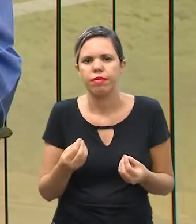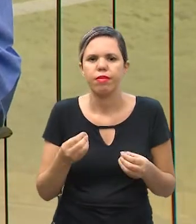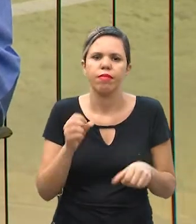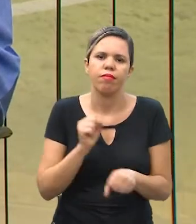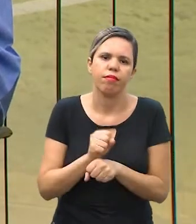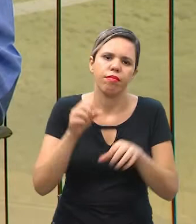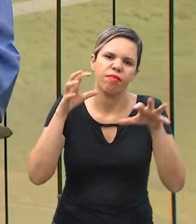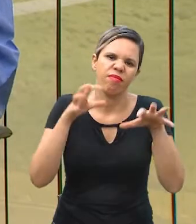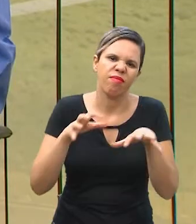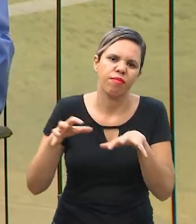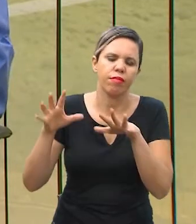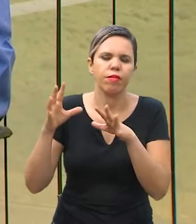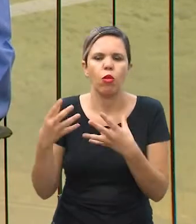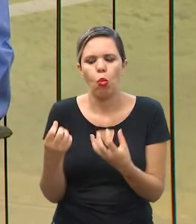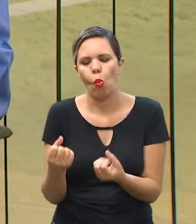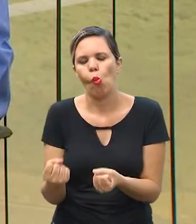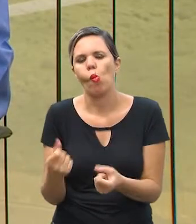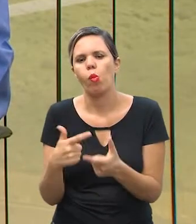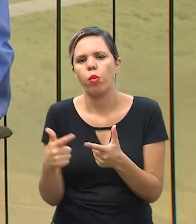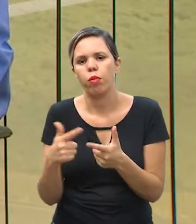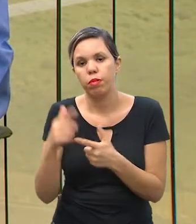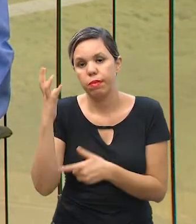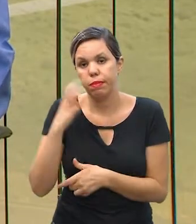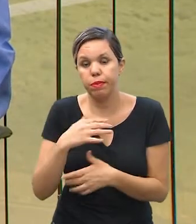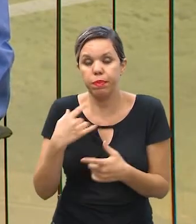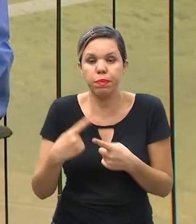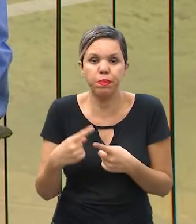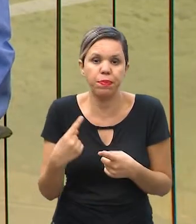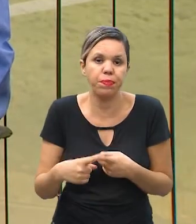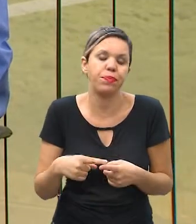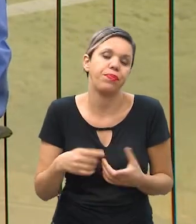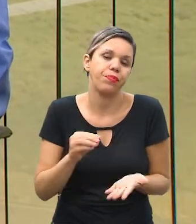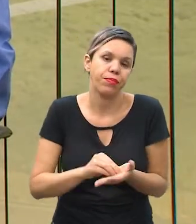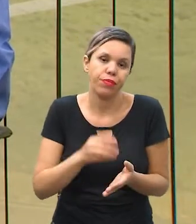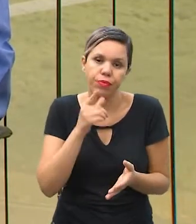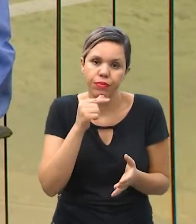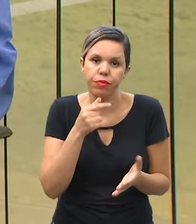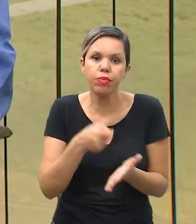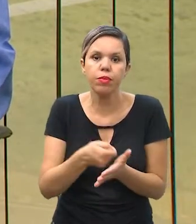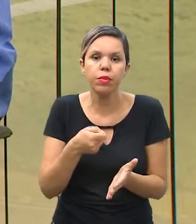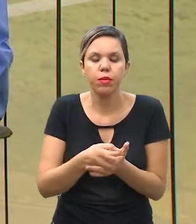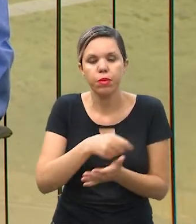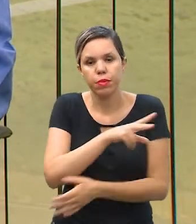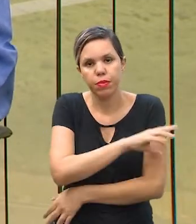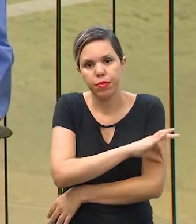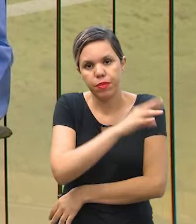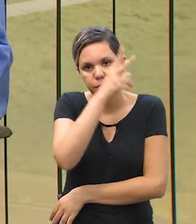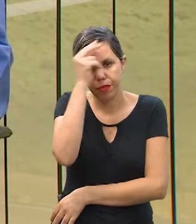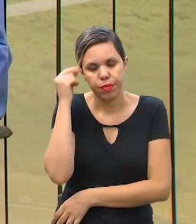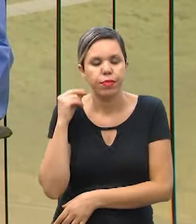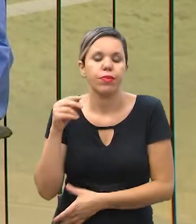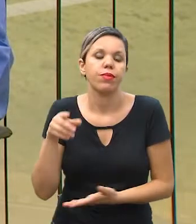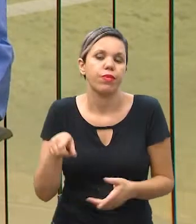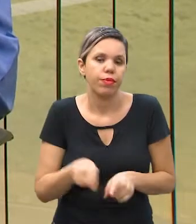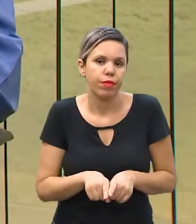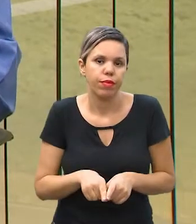esperar chuva, quando está seca é um problema muito sério, porque tem um abastecimento, e aí tem que cobrar o prefeito para fazer o abastecimento com